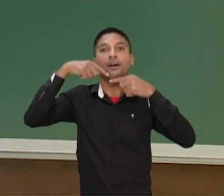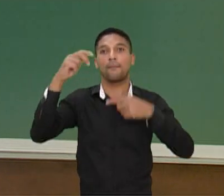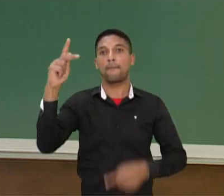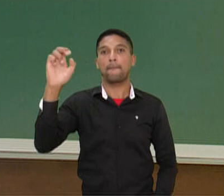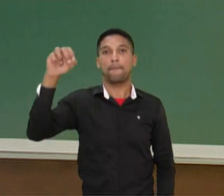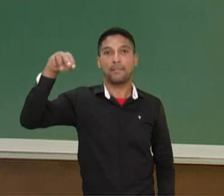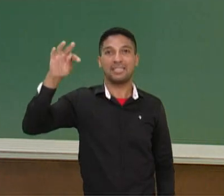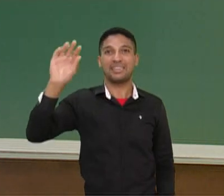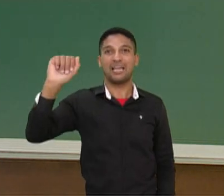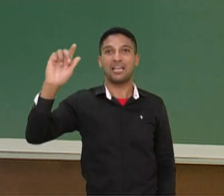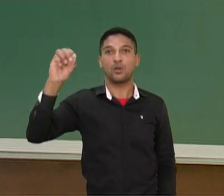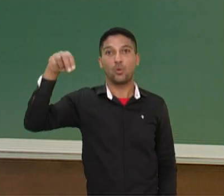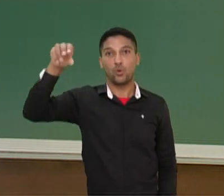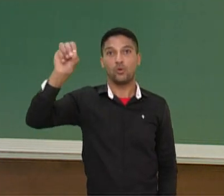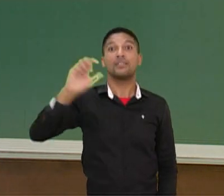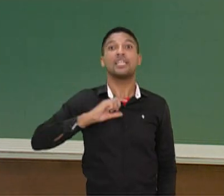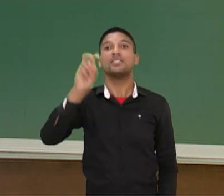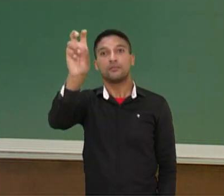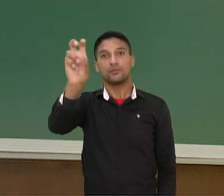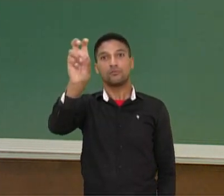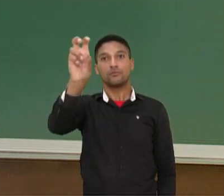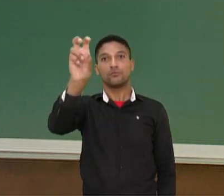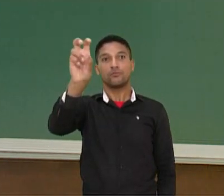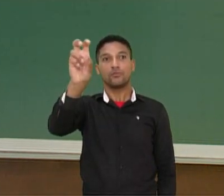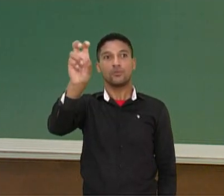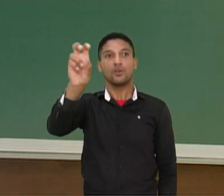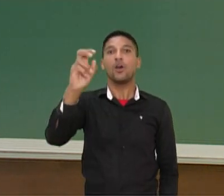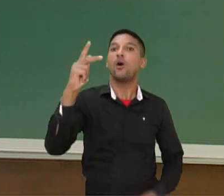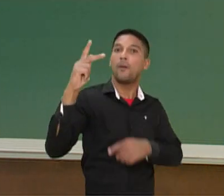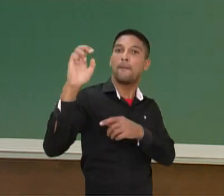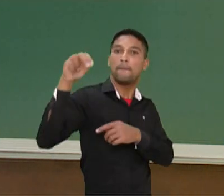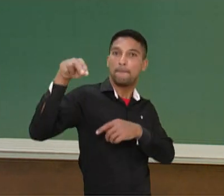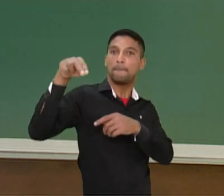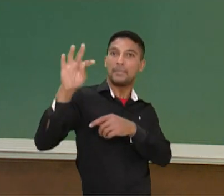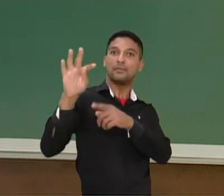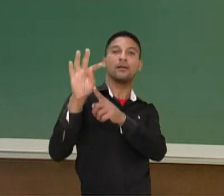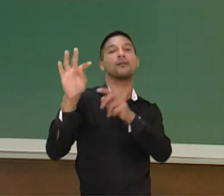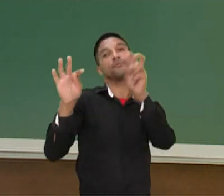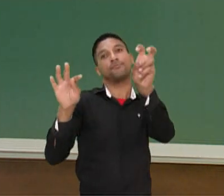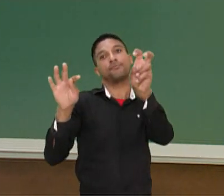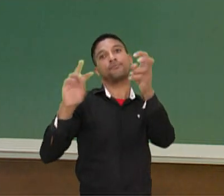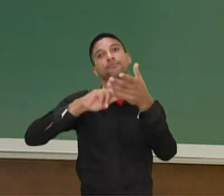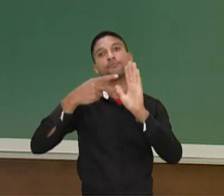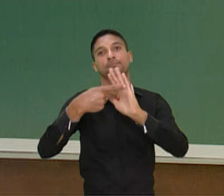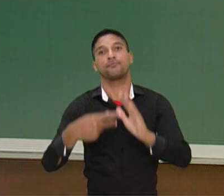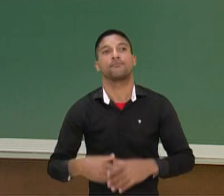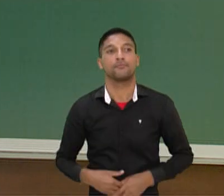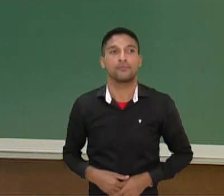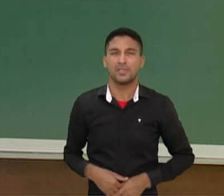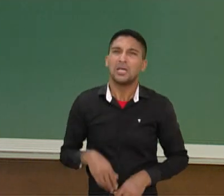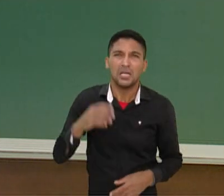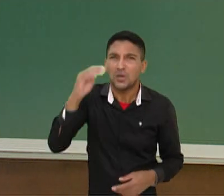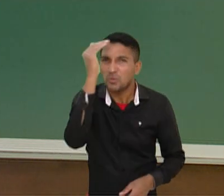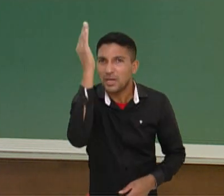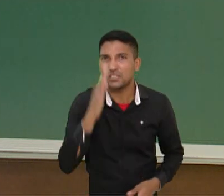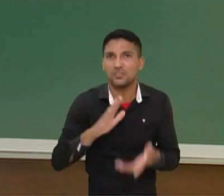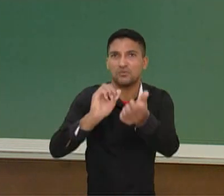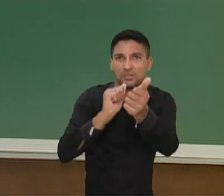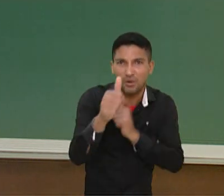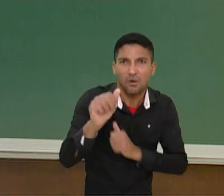pentágono. Esse prefixo aqui, ó, pente, é de 5. Se eu não me engano, o Brasil é pentacampeão, não